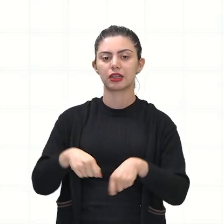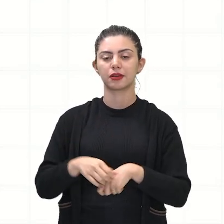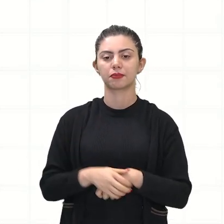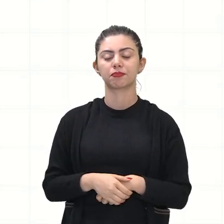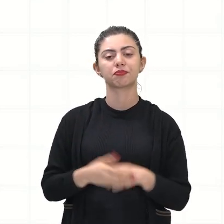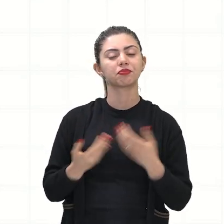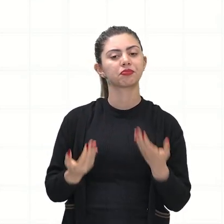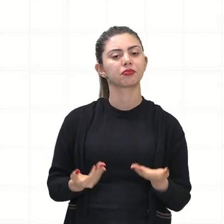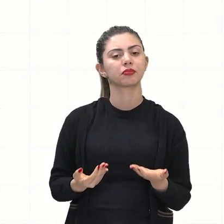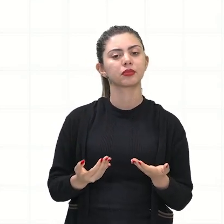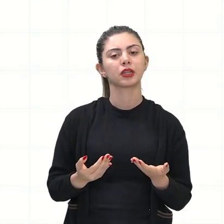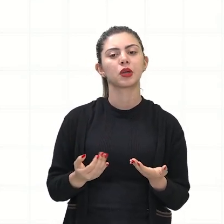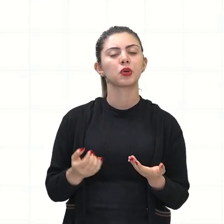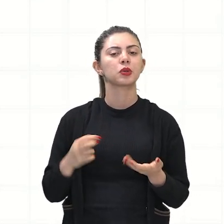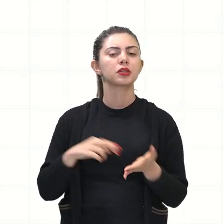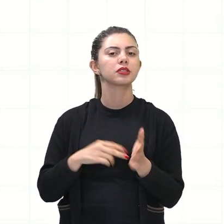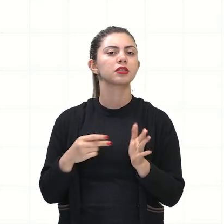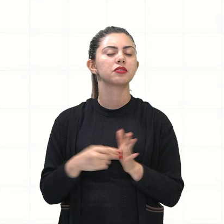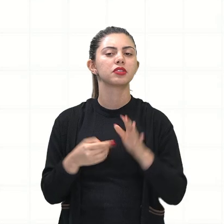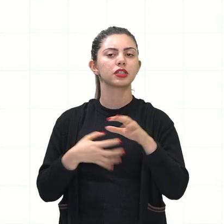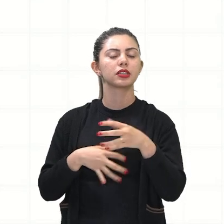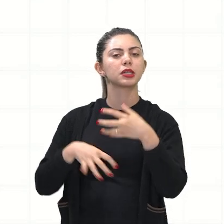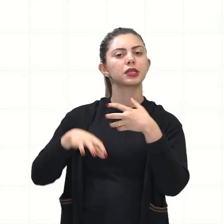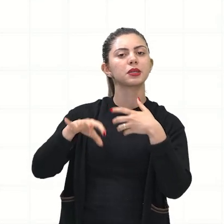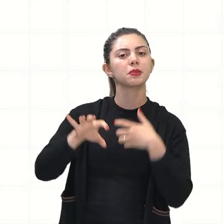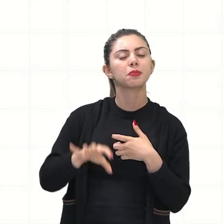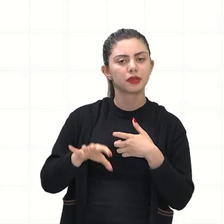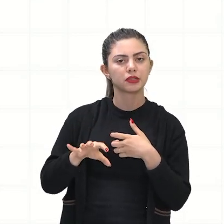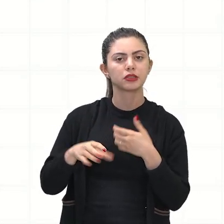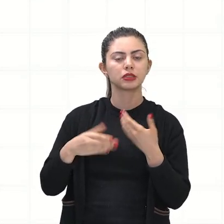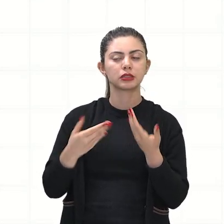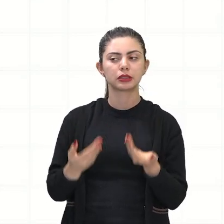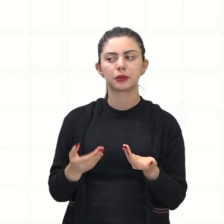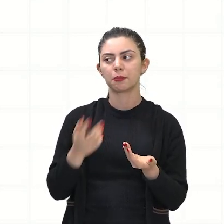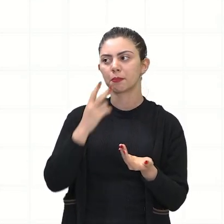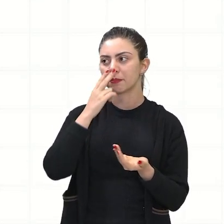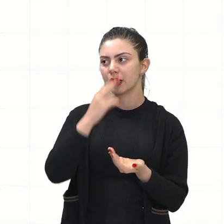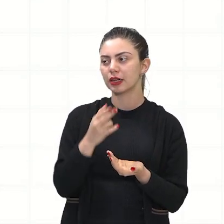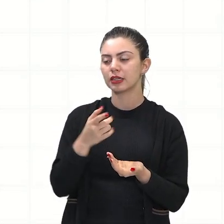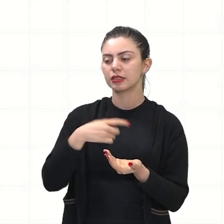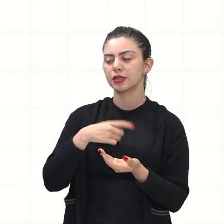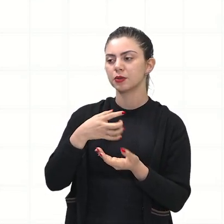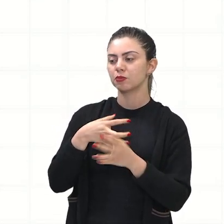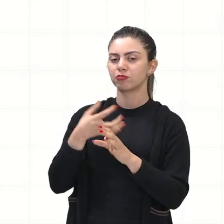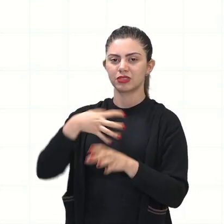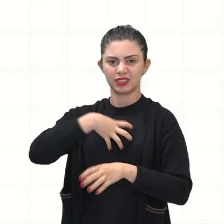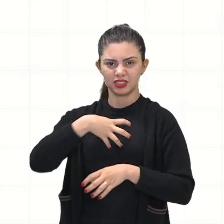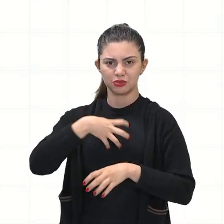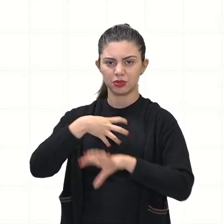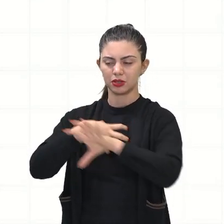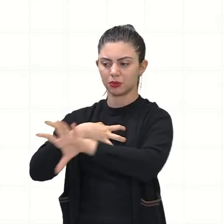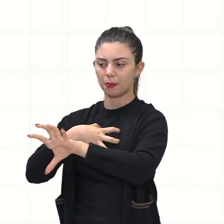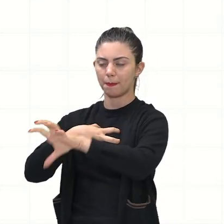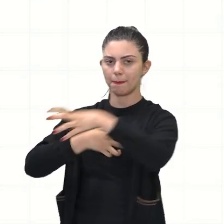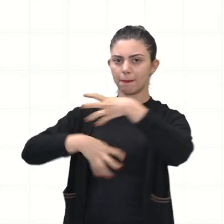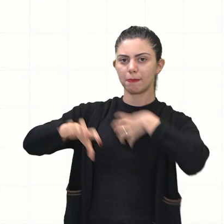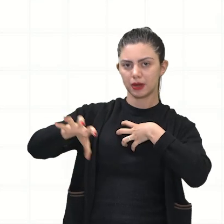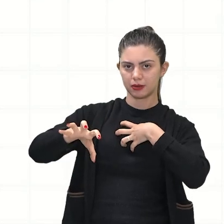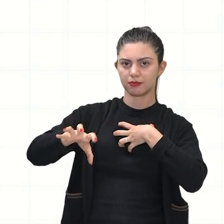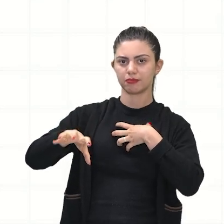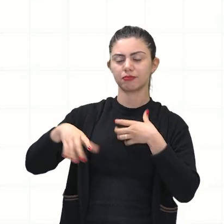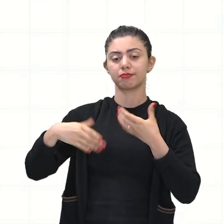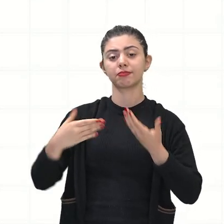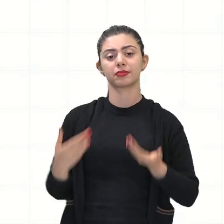que significa ampliar a empatia? De se colocar no lugar do outro. E quando pensamos